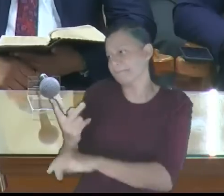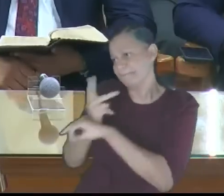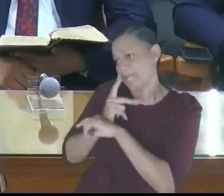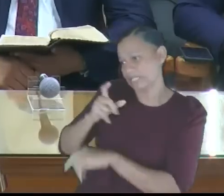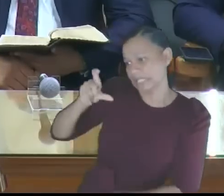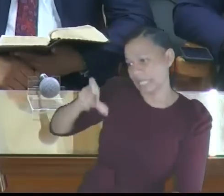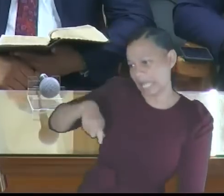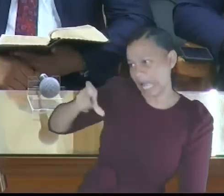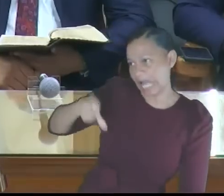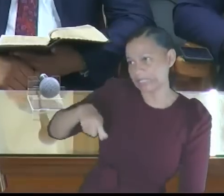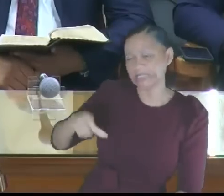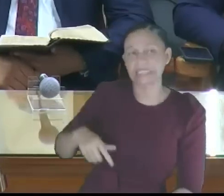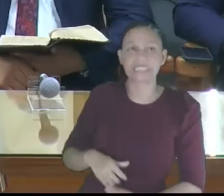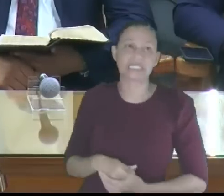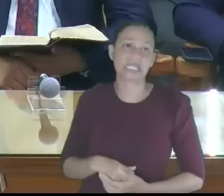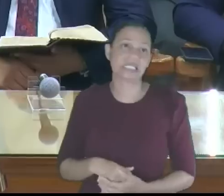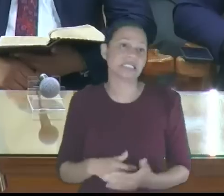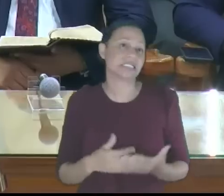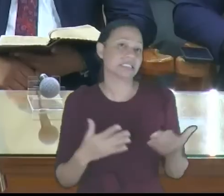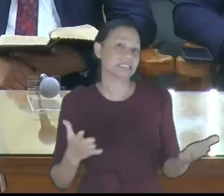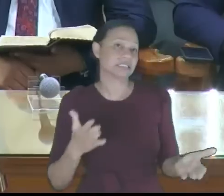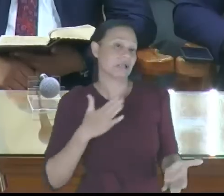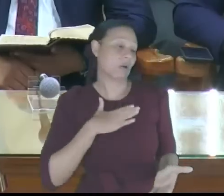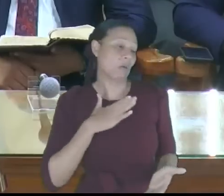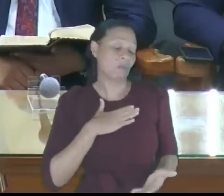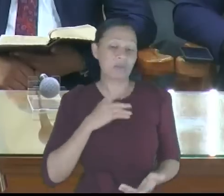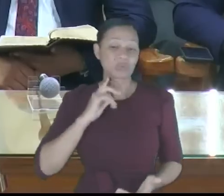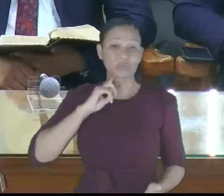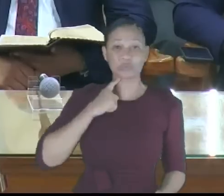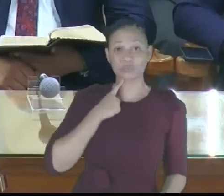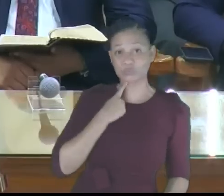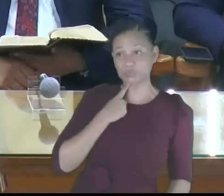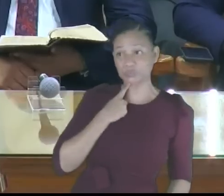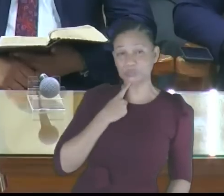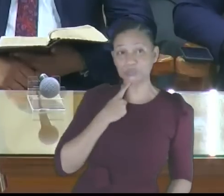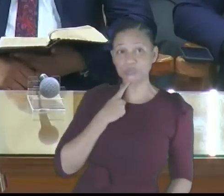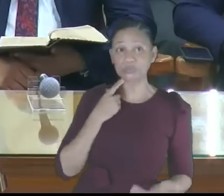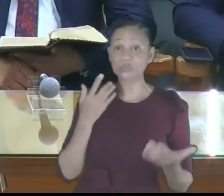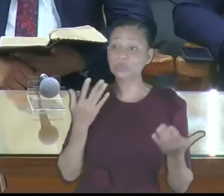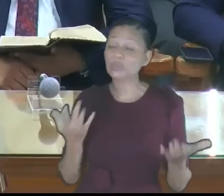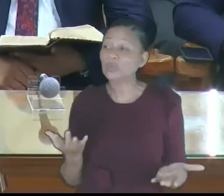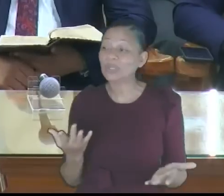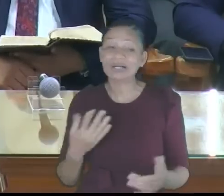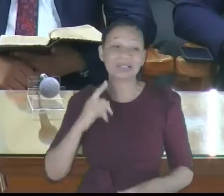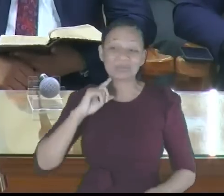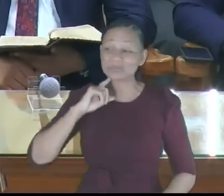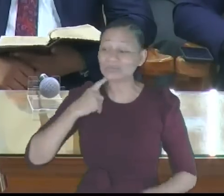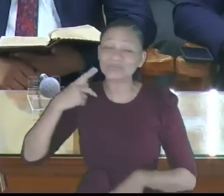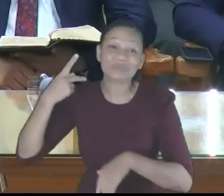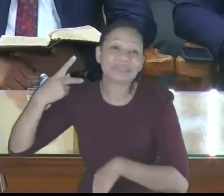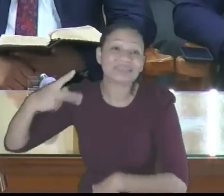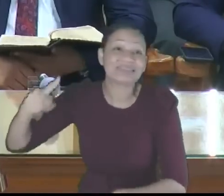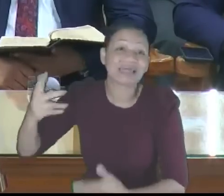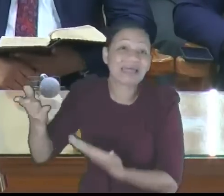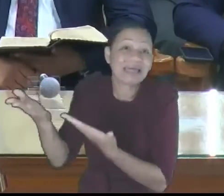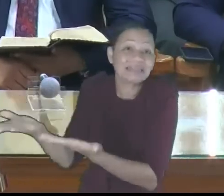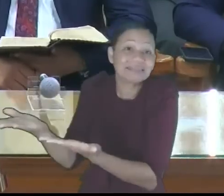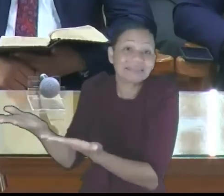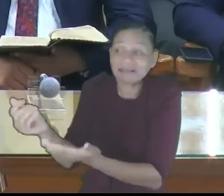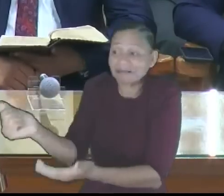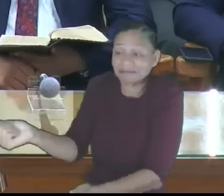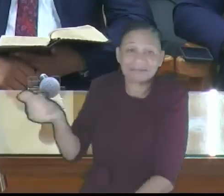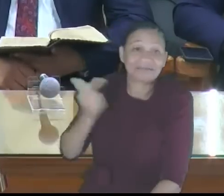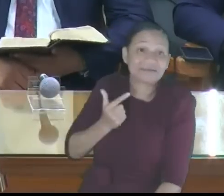teu cartão, que o meu está sujo. Ora, ele sujou o dele. Quanto mais o